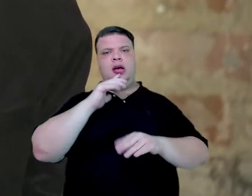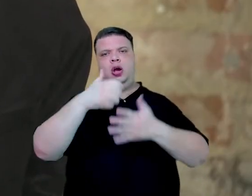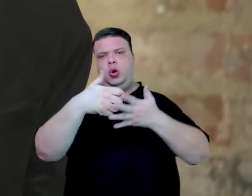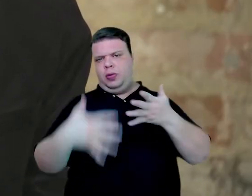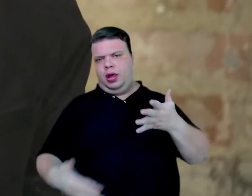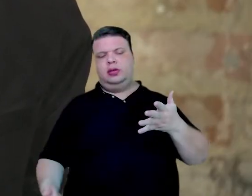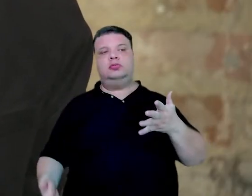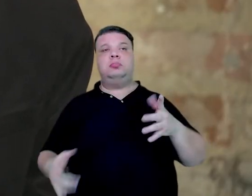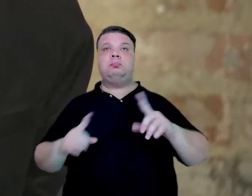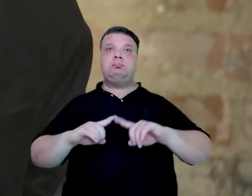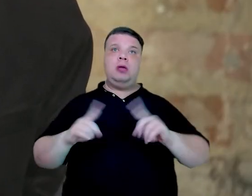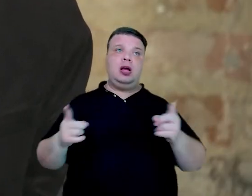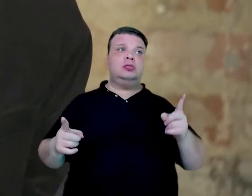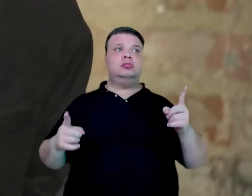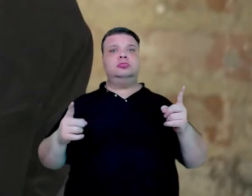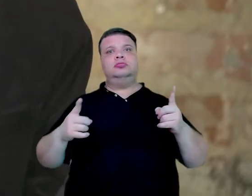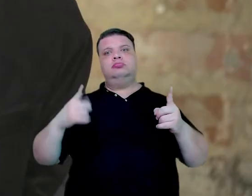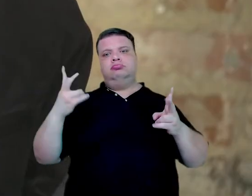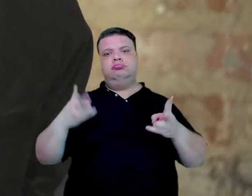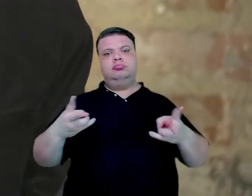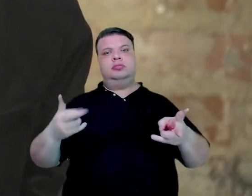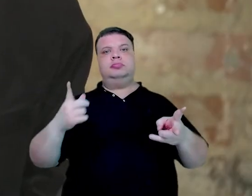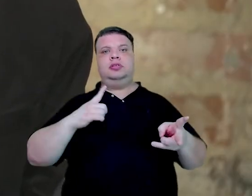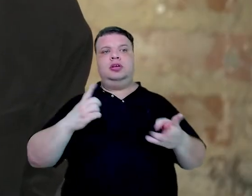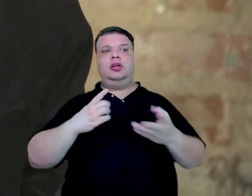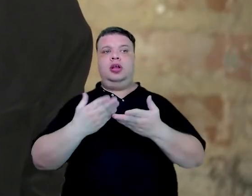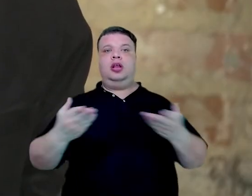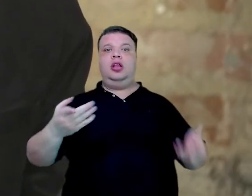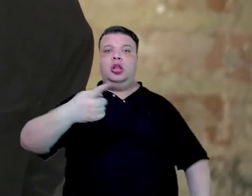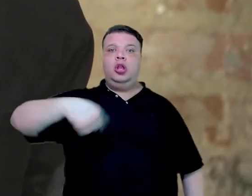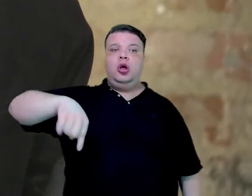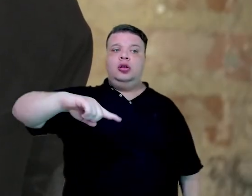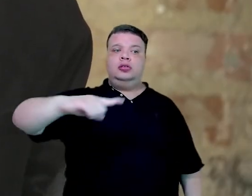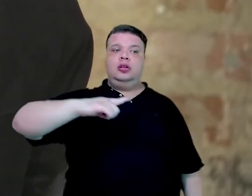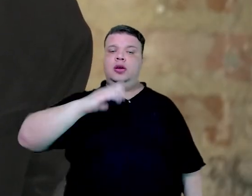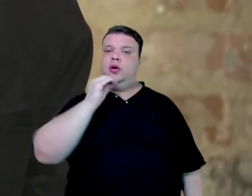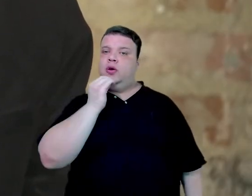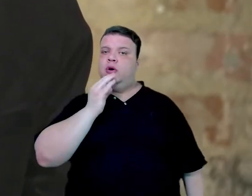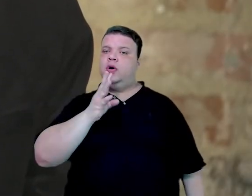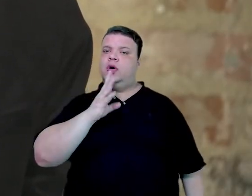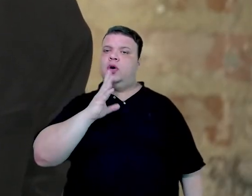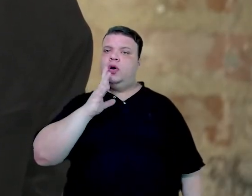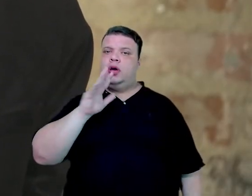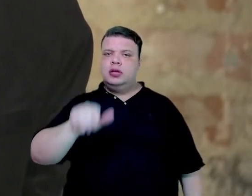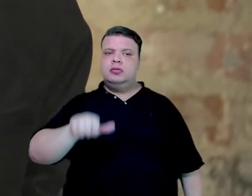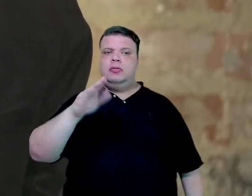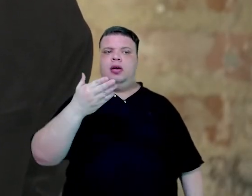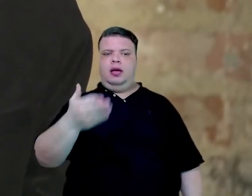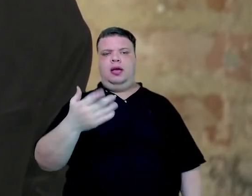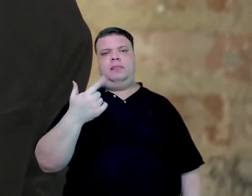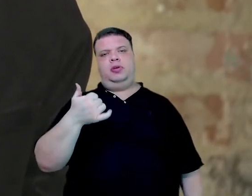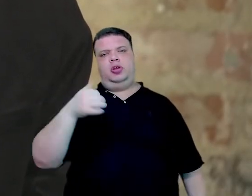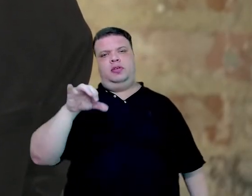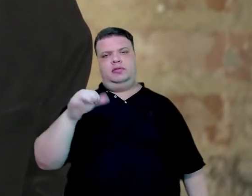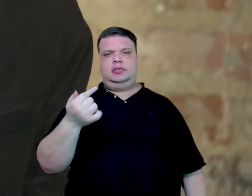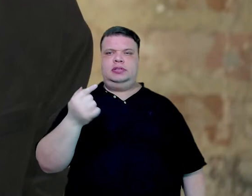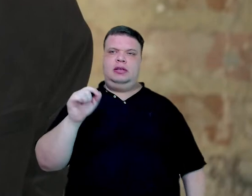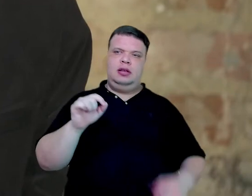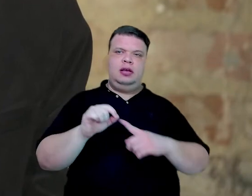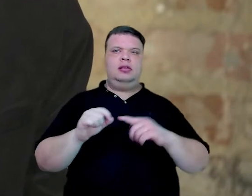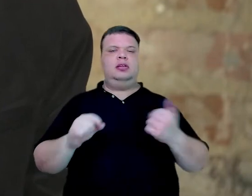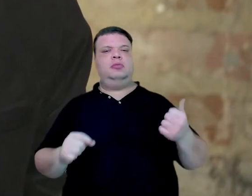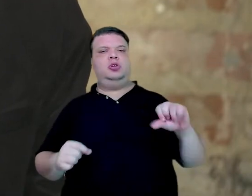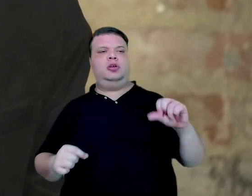estamos conhecendo mais, comparado com a década de 70, de 60, que os modelos eram ainda incipientes, em vista